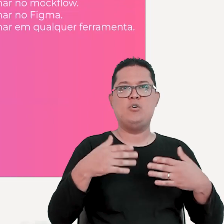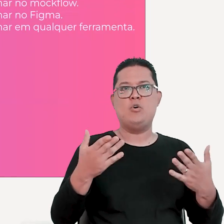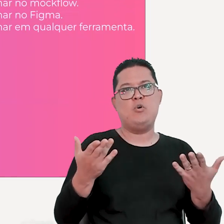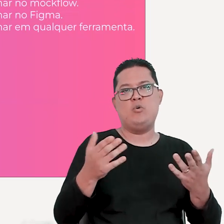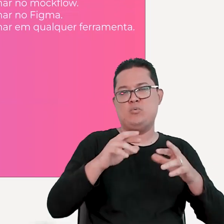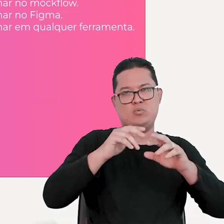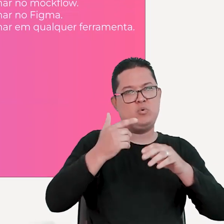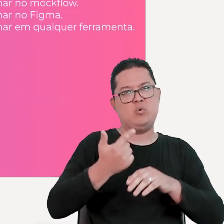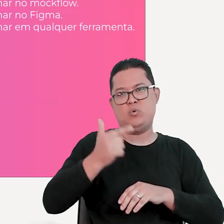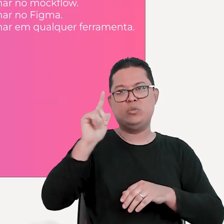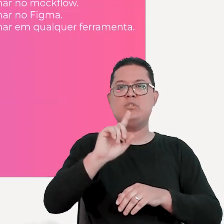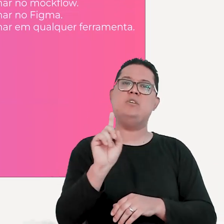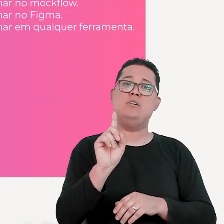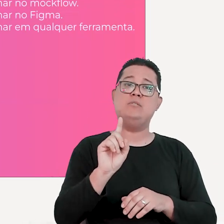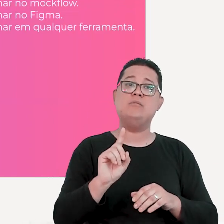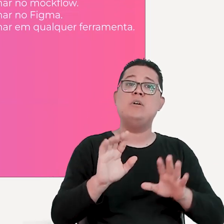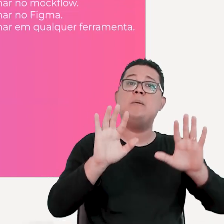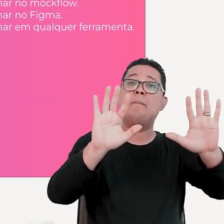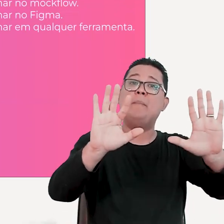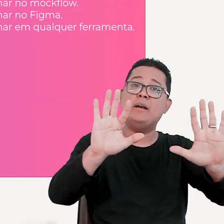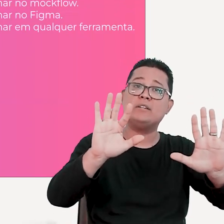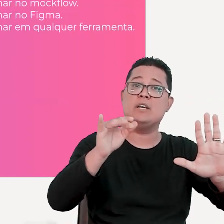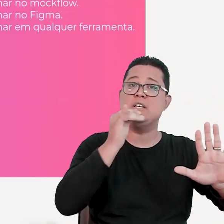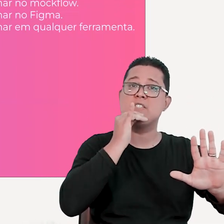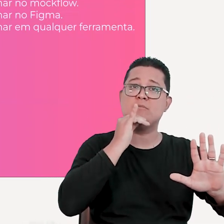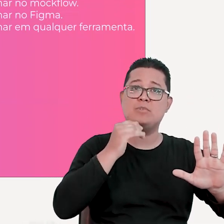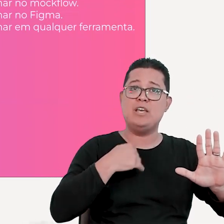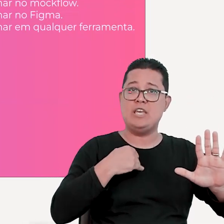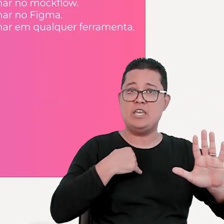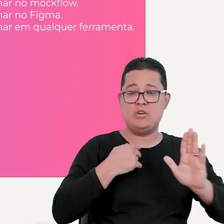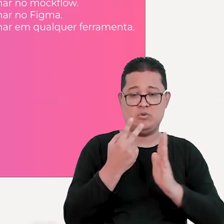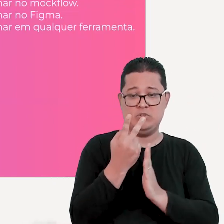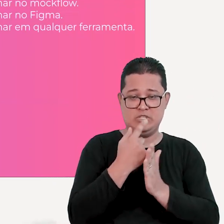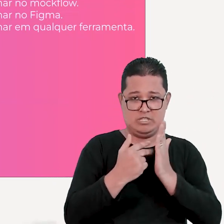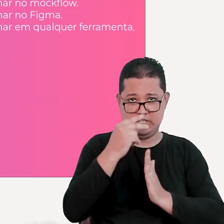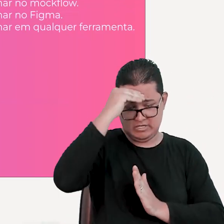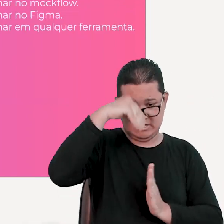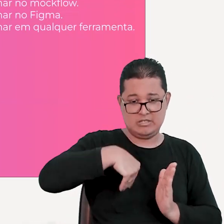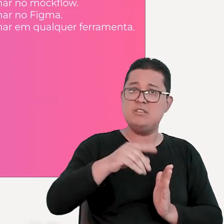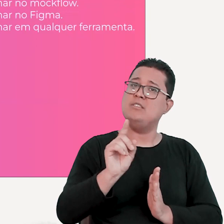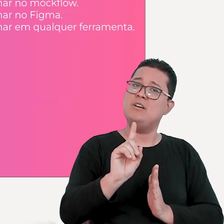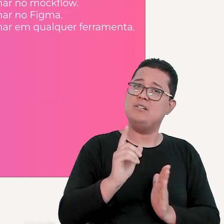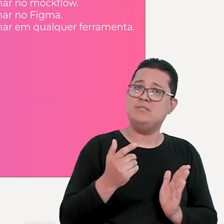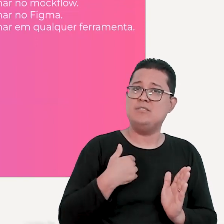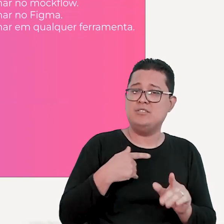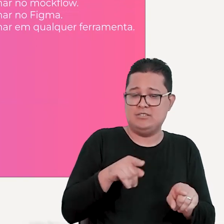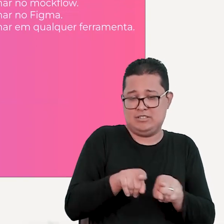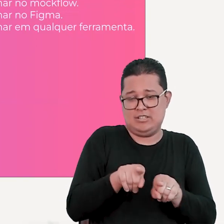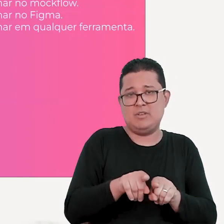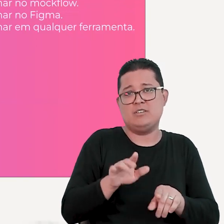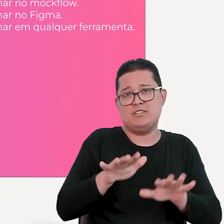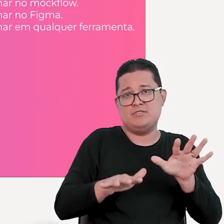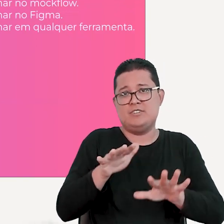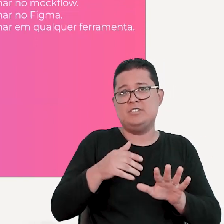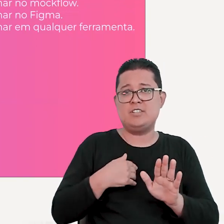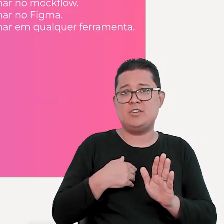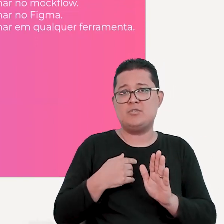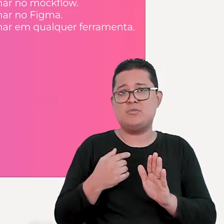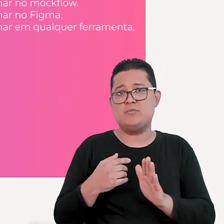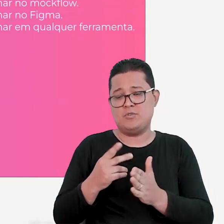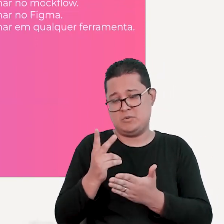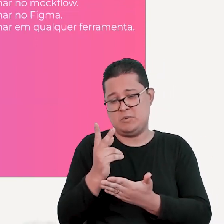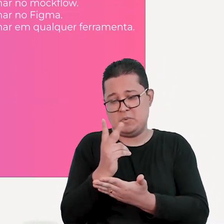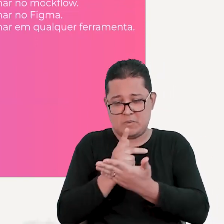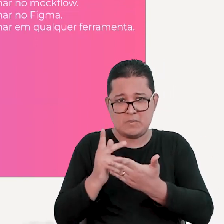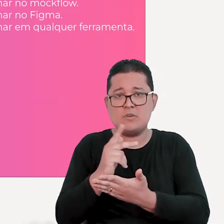profissional prototipa, mas eu não deixo de desenhar também para colocar minhas ideias no papel. E como que eu faço isso, né? Em